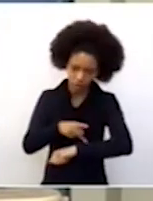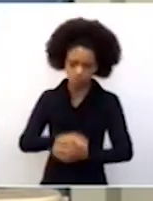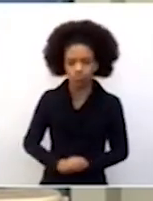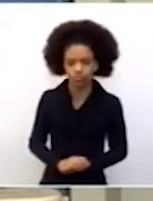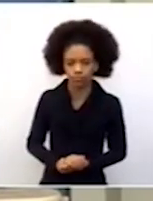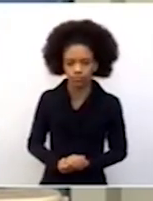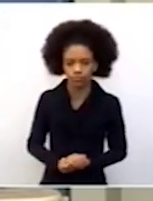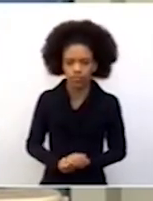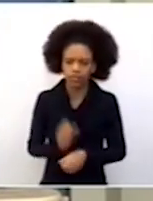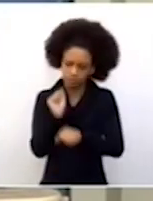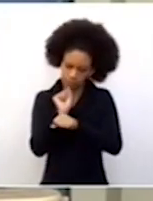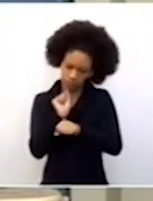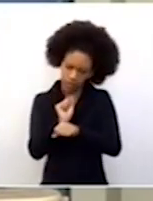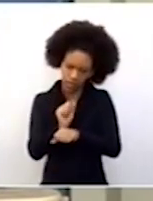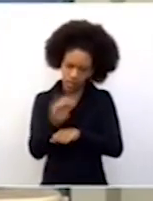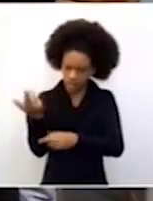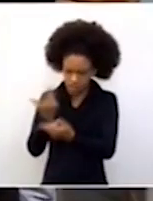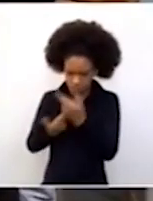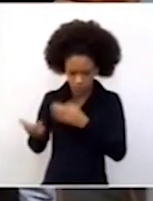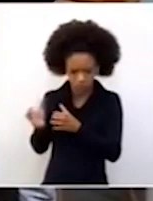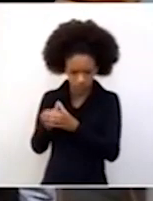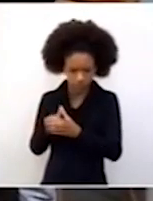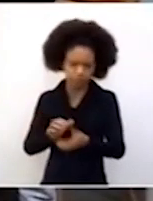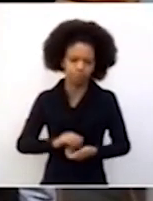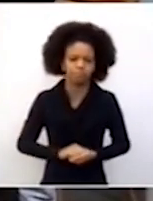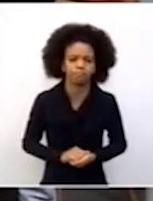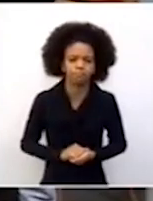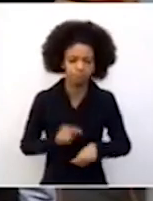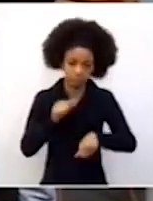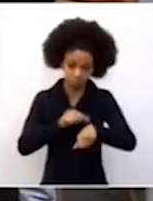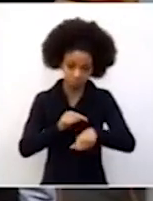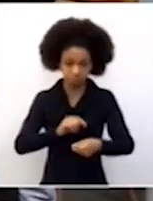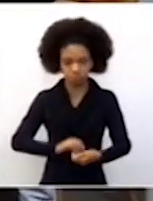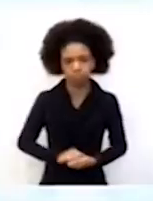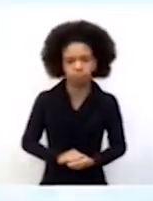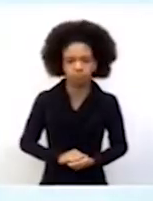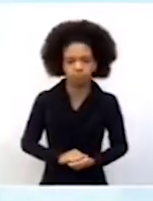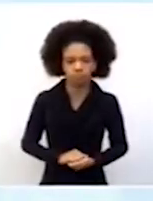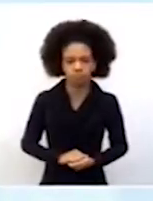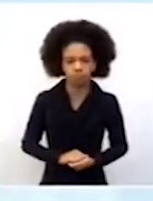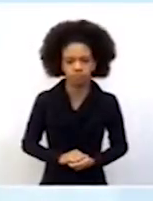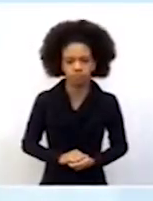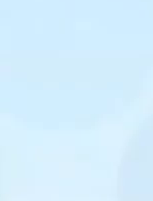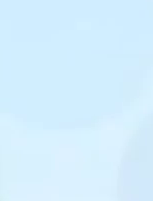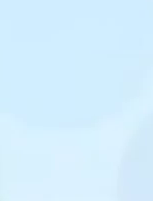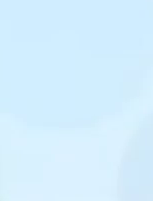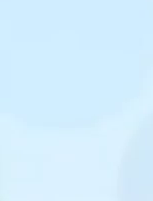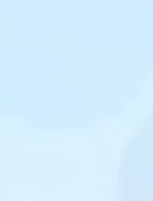aí nós estamos esperando suas respostas aqui no chat, tá bom? Tempo na tela.